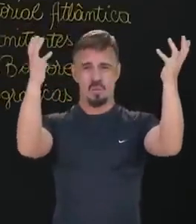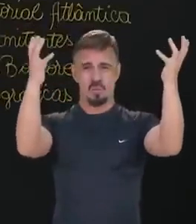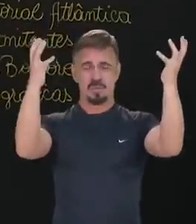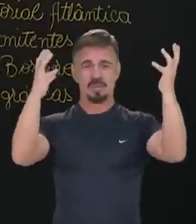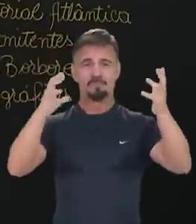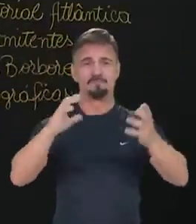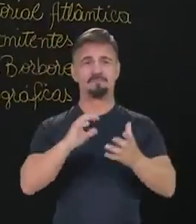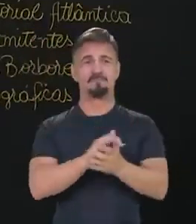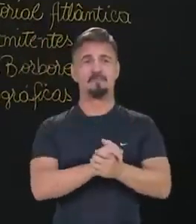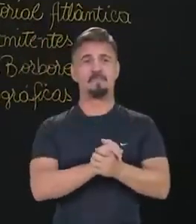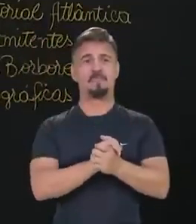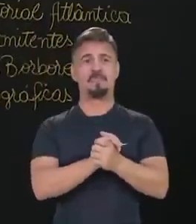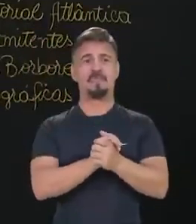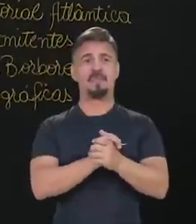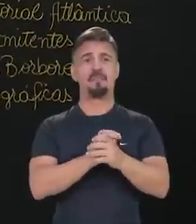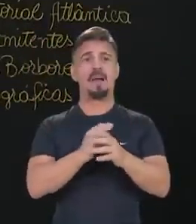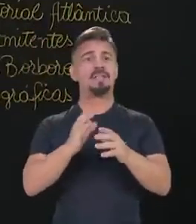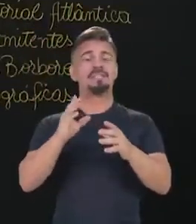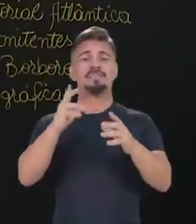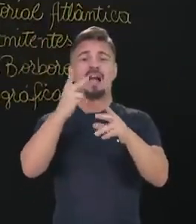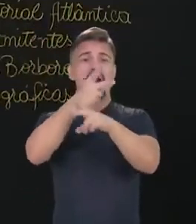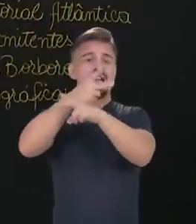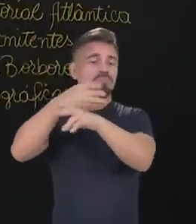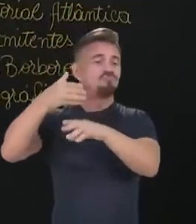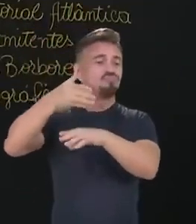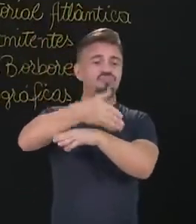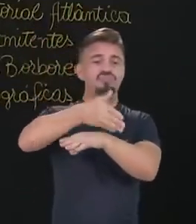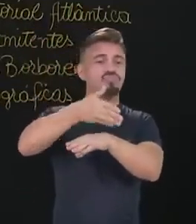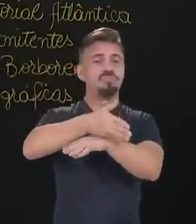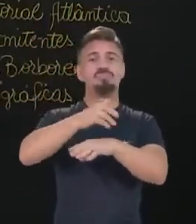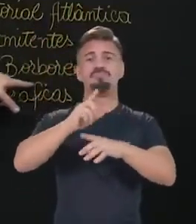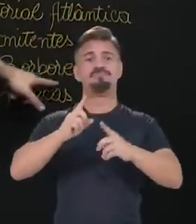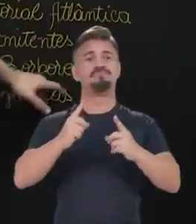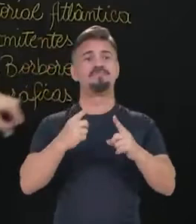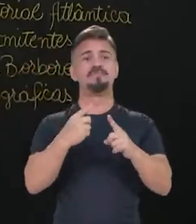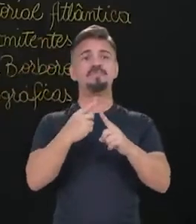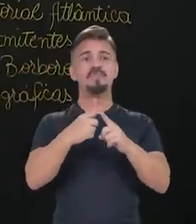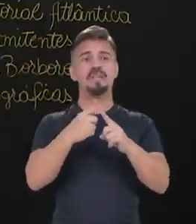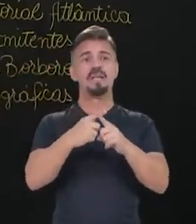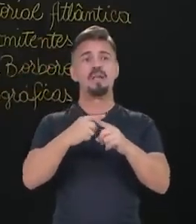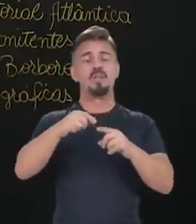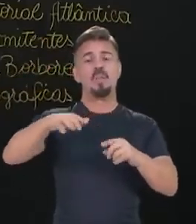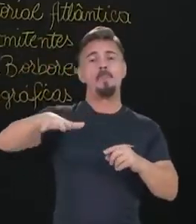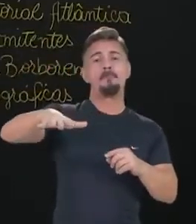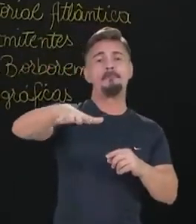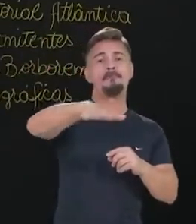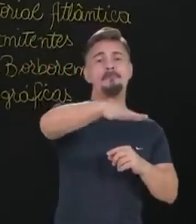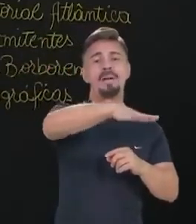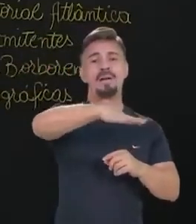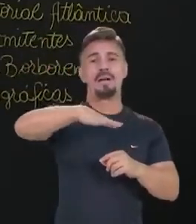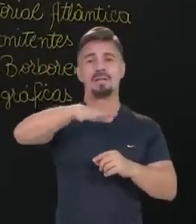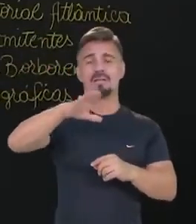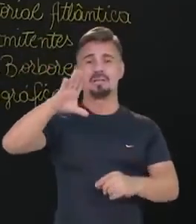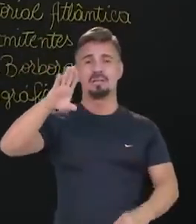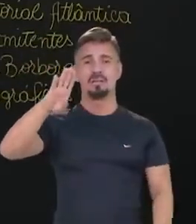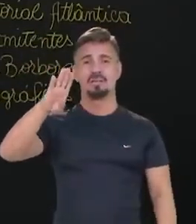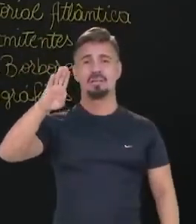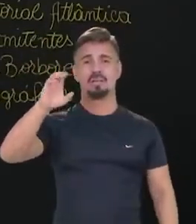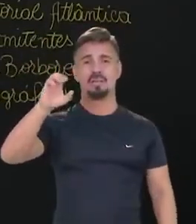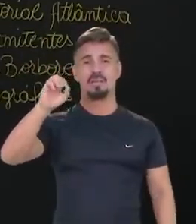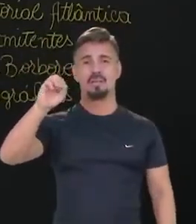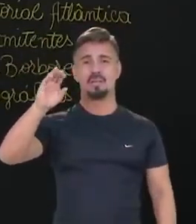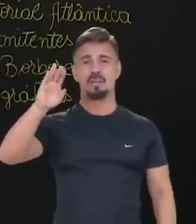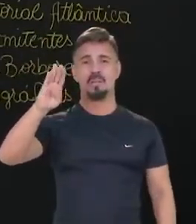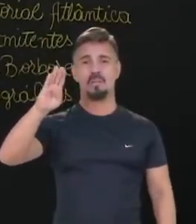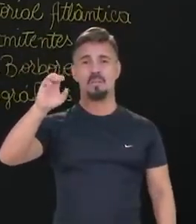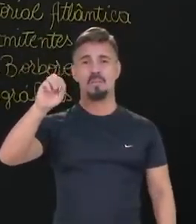na Caatinga, sabe por quê? Por causa dessa pessoa aqui, ó, Planalto da Borborema. O Planalto da Borborema vai